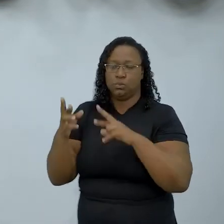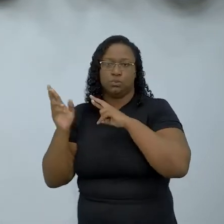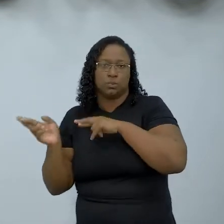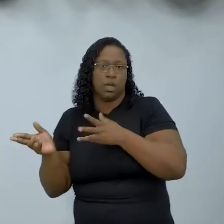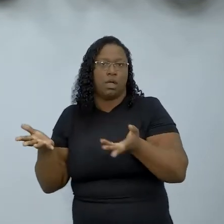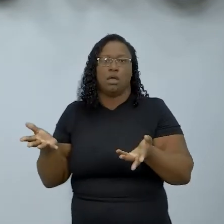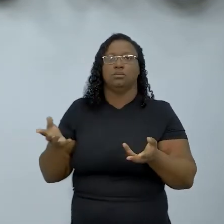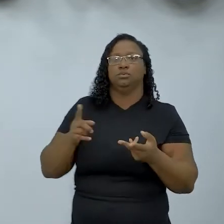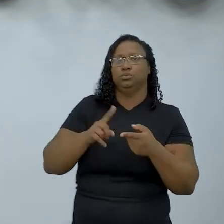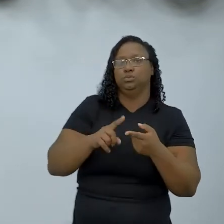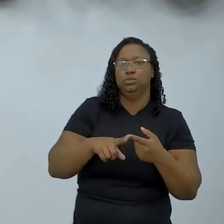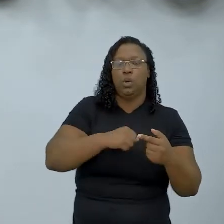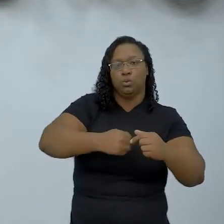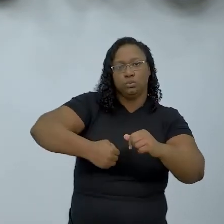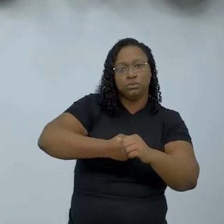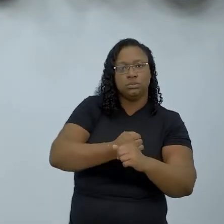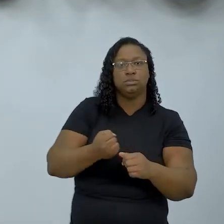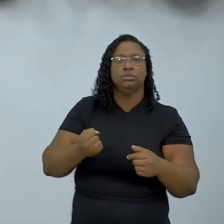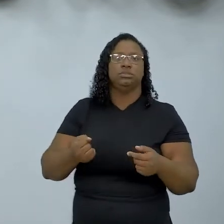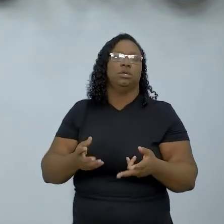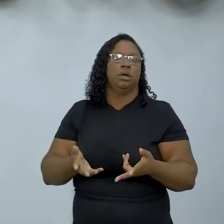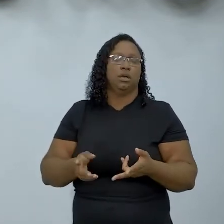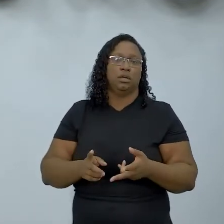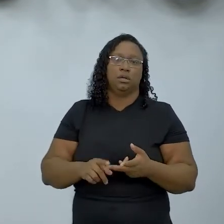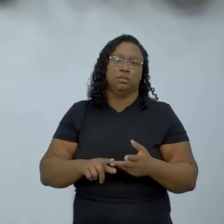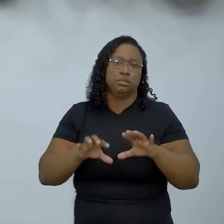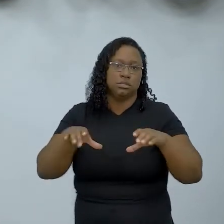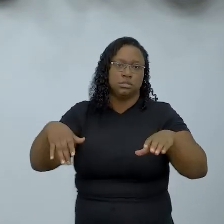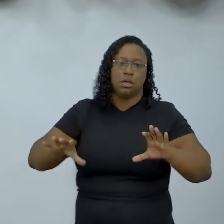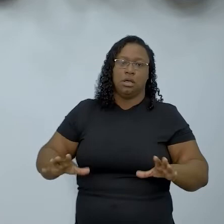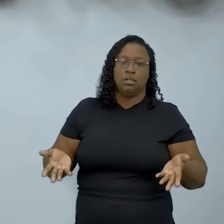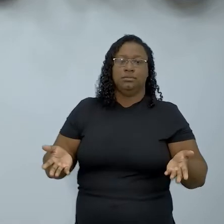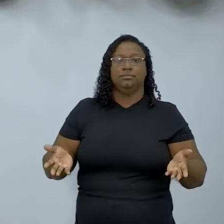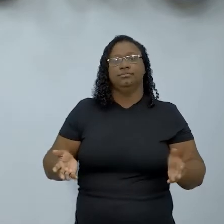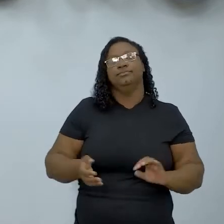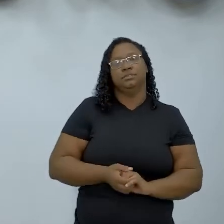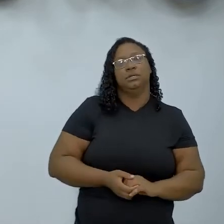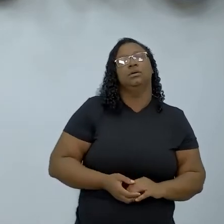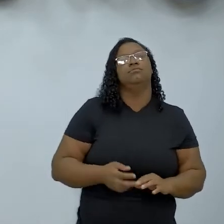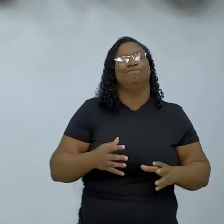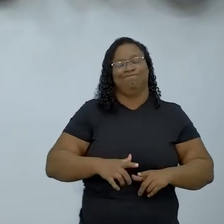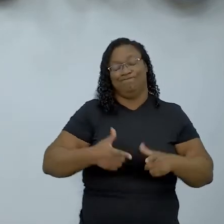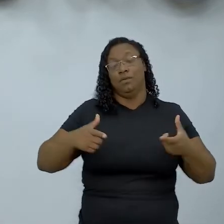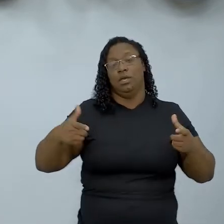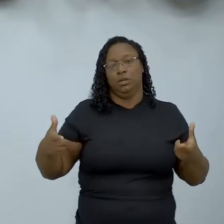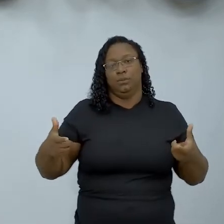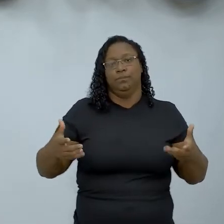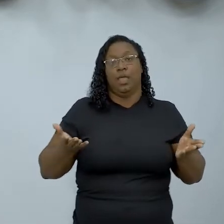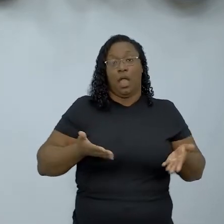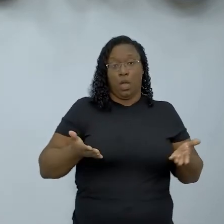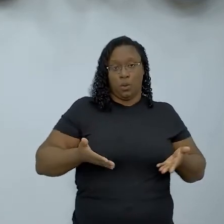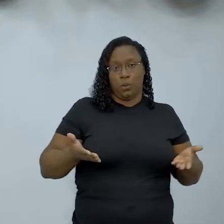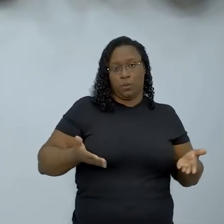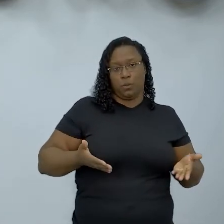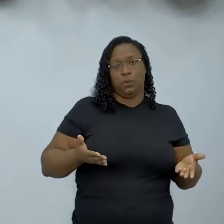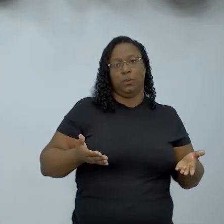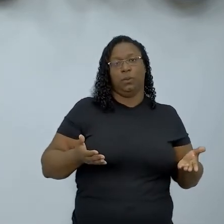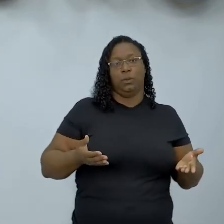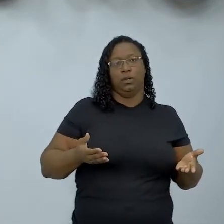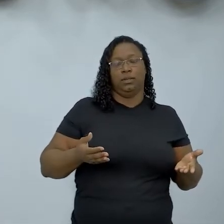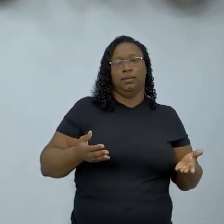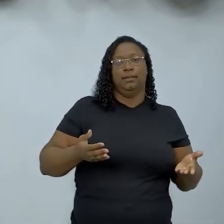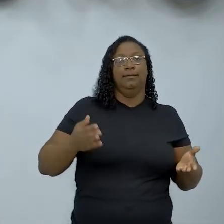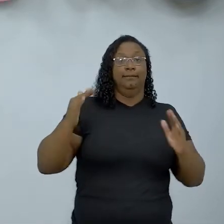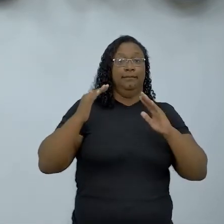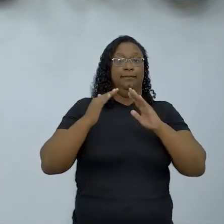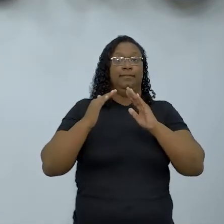também se passar só um, sei lá, um mosquito, ele pode ser que acenda. Se o sensor não estiver bem regulado também não é útil. Mas assim, eu acho que na minha casa eu consumia